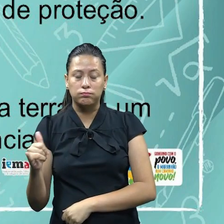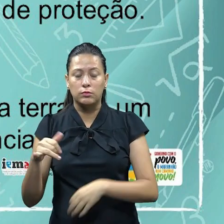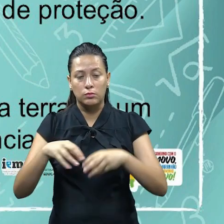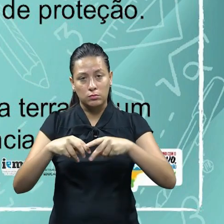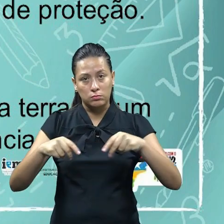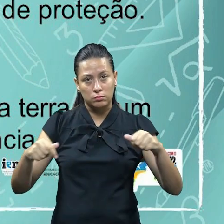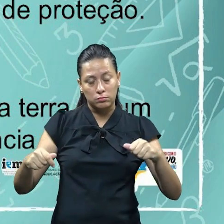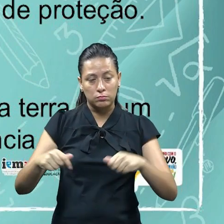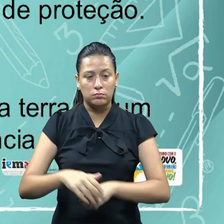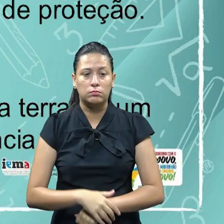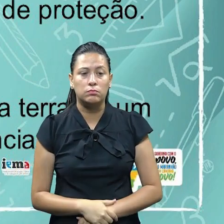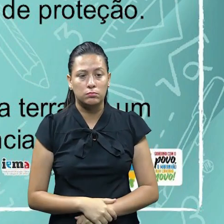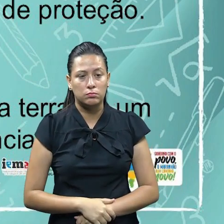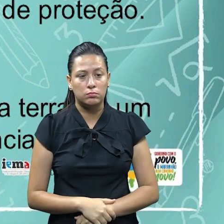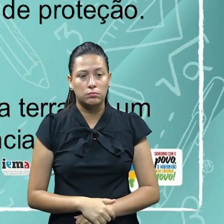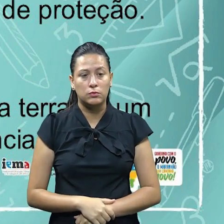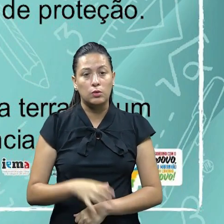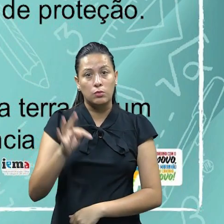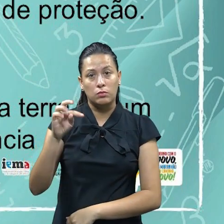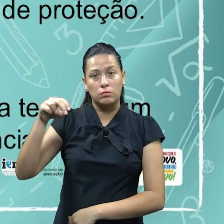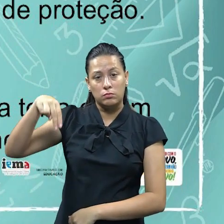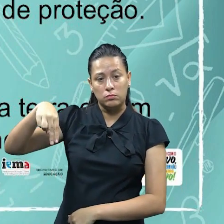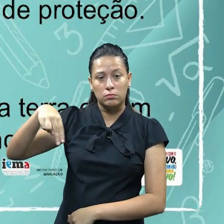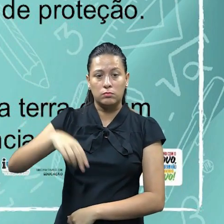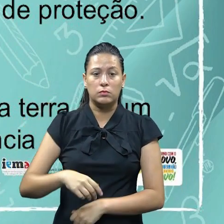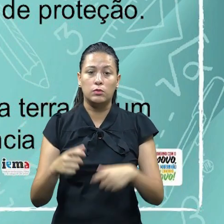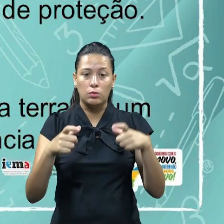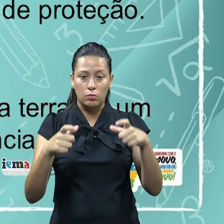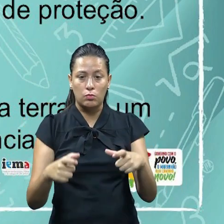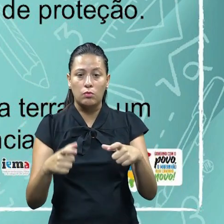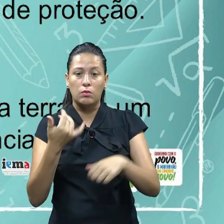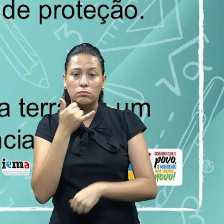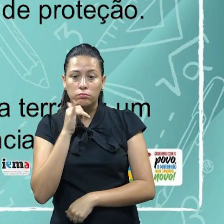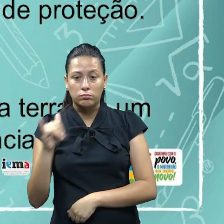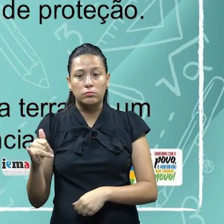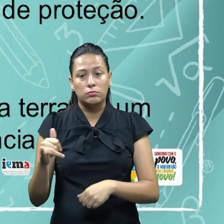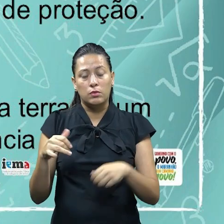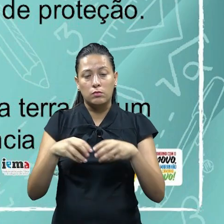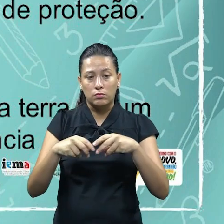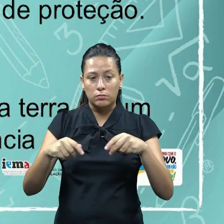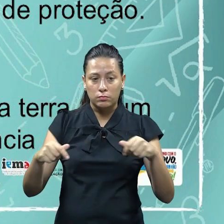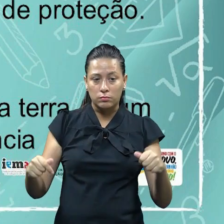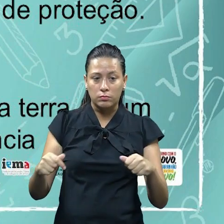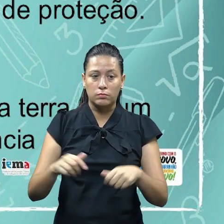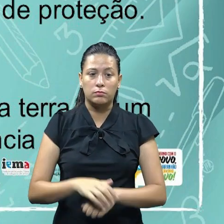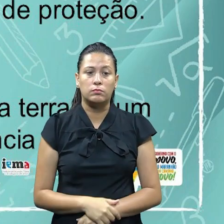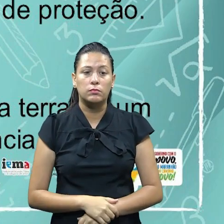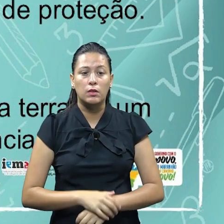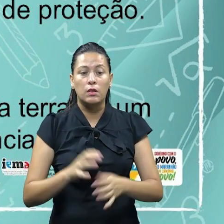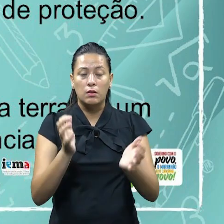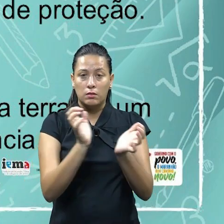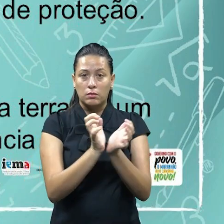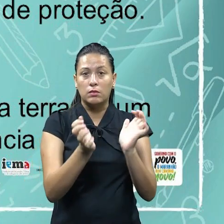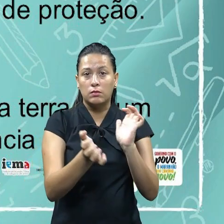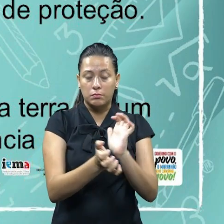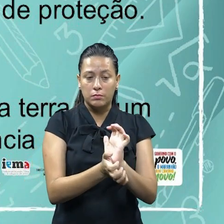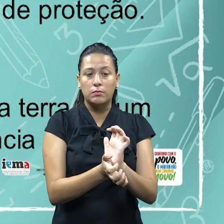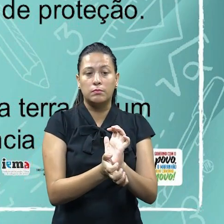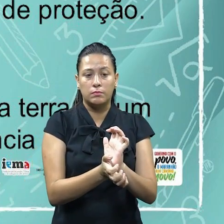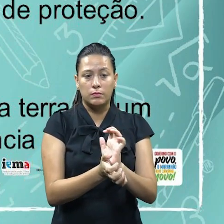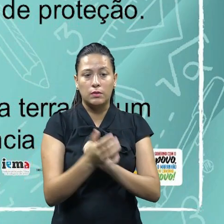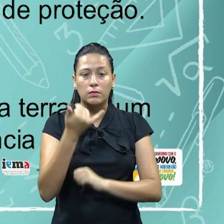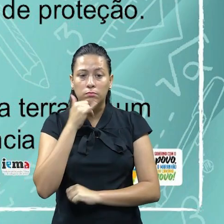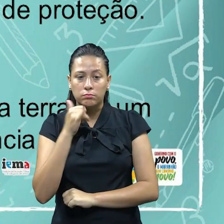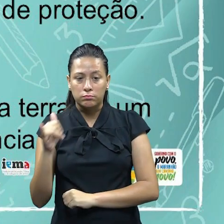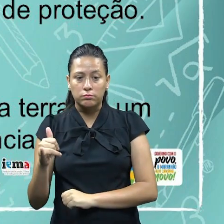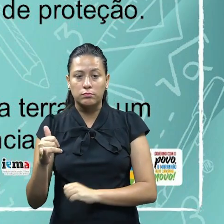aterrado. O esquema TN possui um ponto de alimentação diretamente aterrado, sendo as massas ligadas a